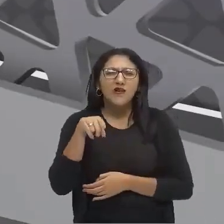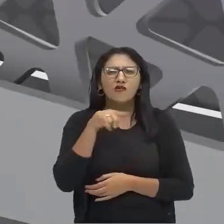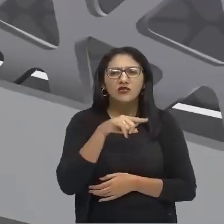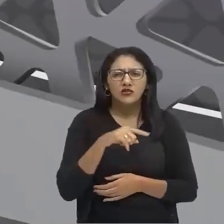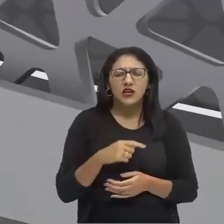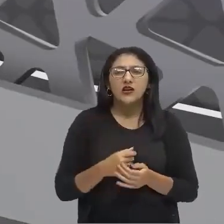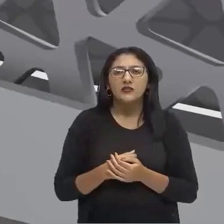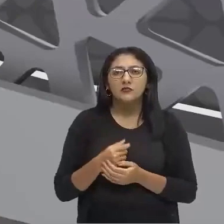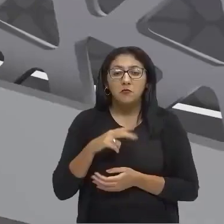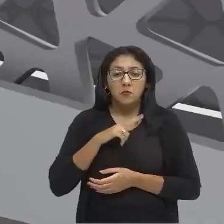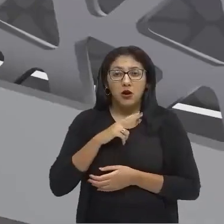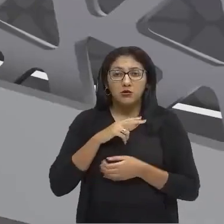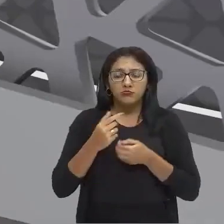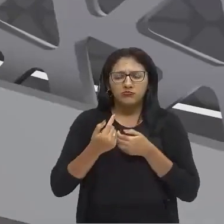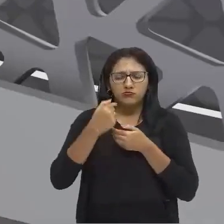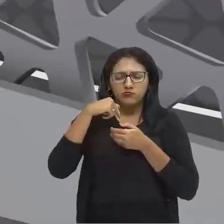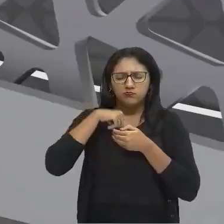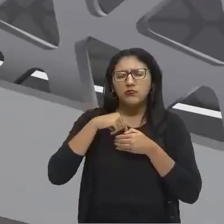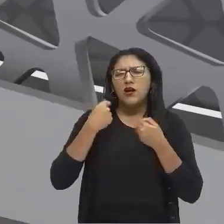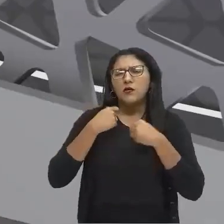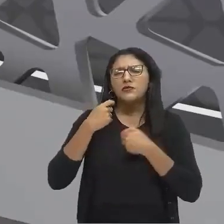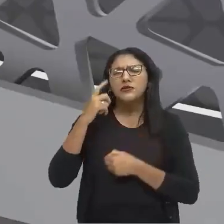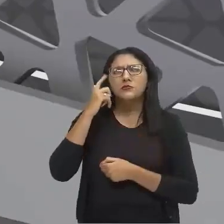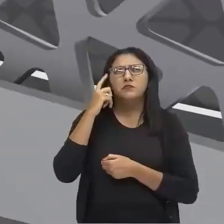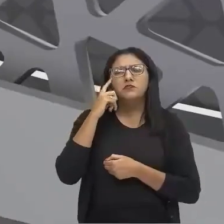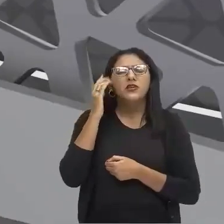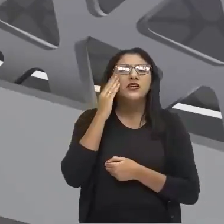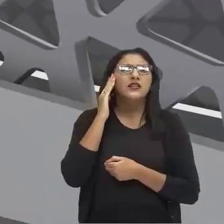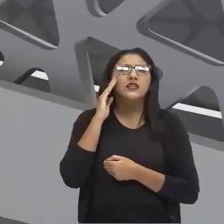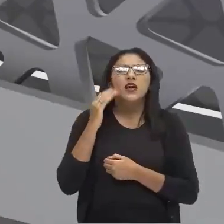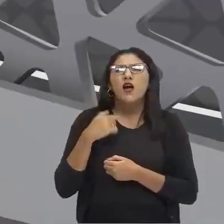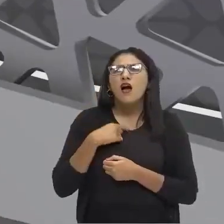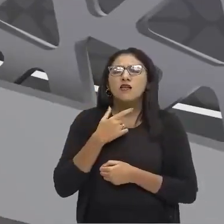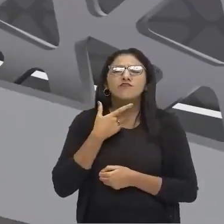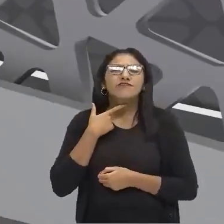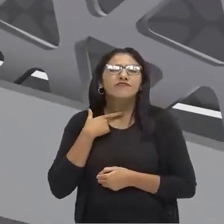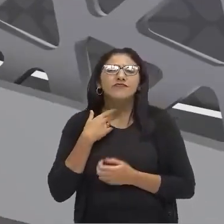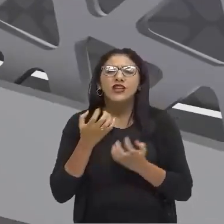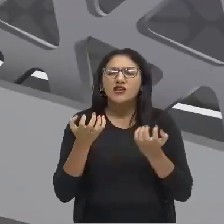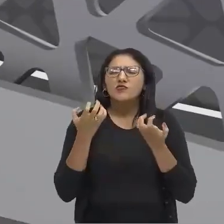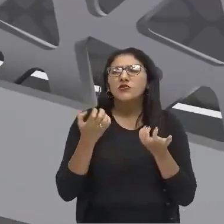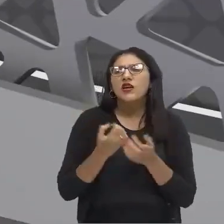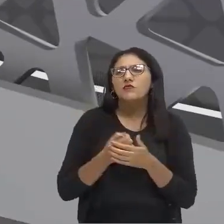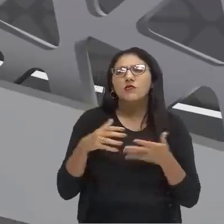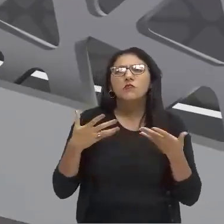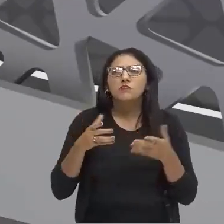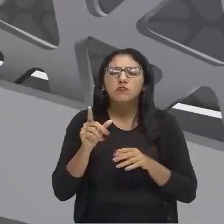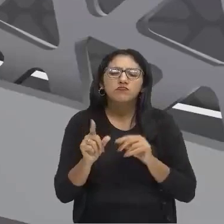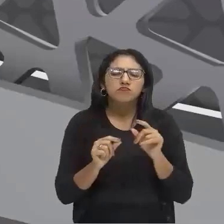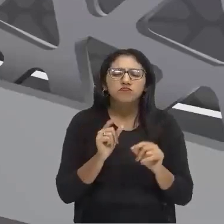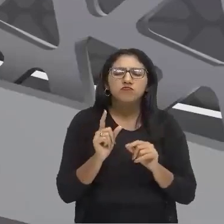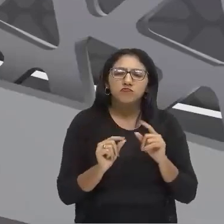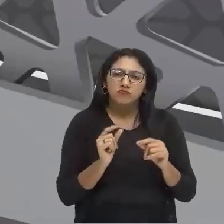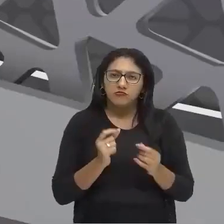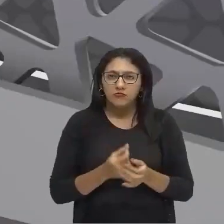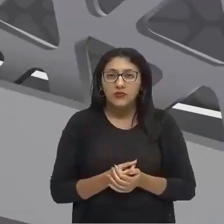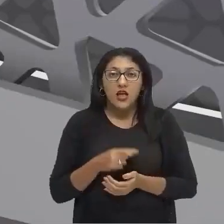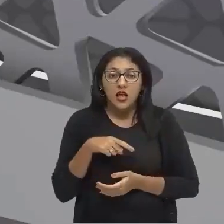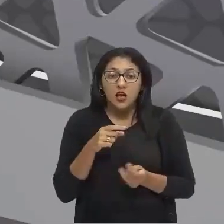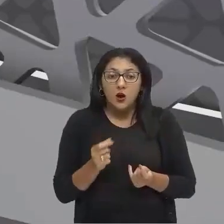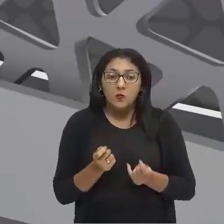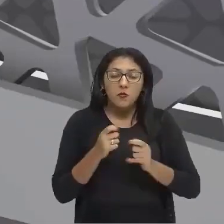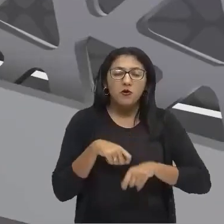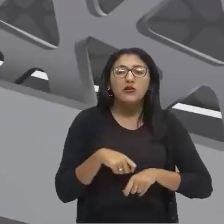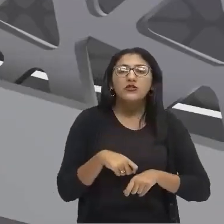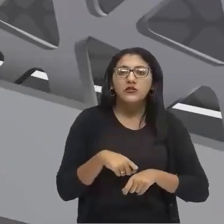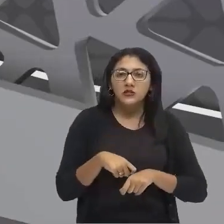eu, meu eu tenho que saber o que eu quero, o que eu vou escolher. E para isso, que isso aconteça,